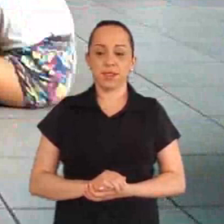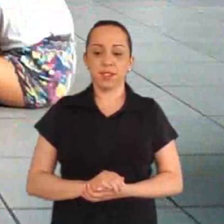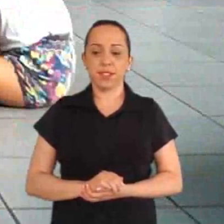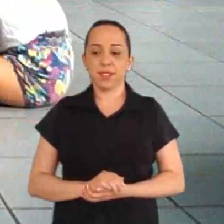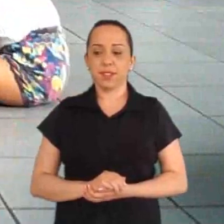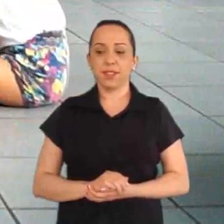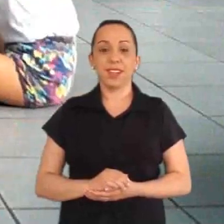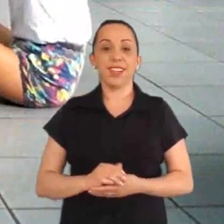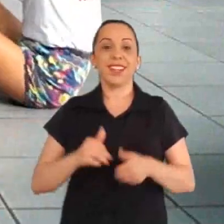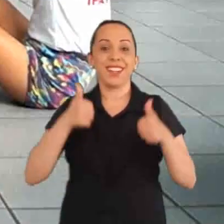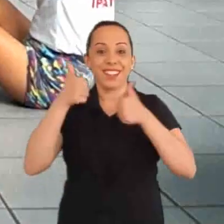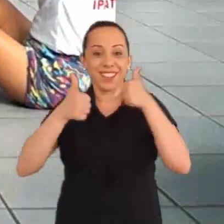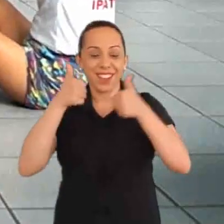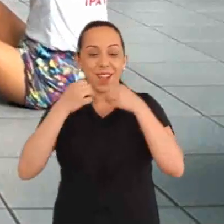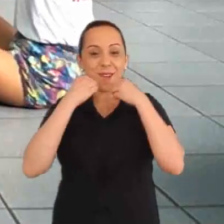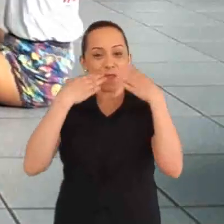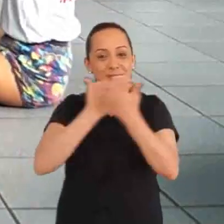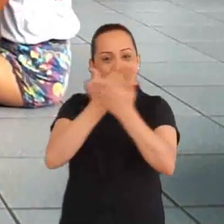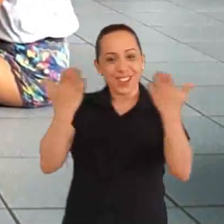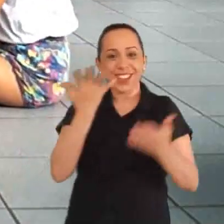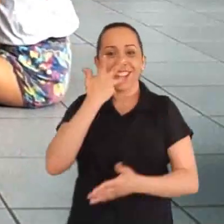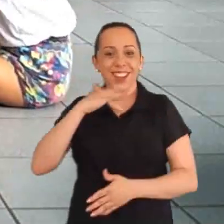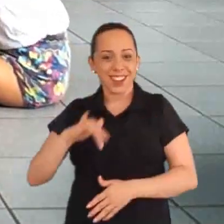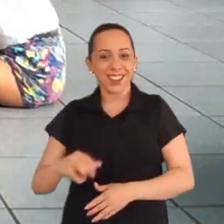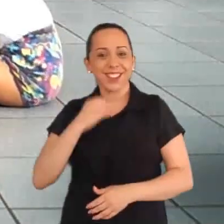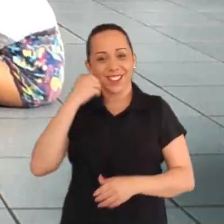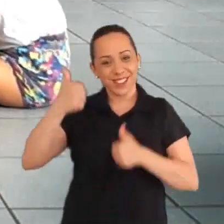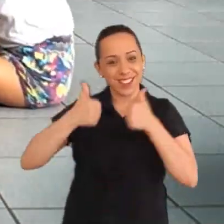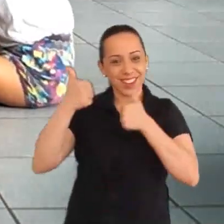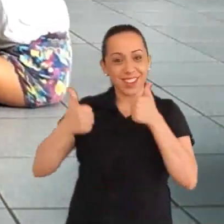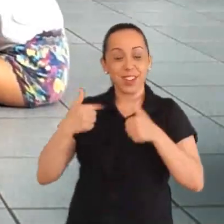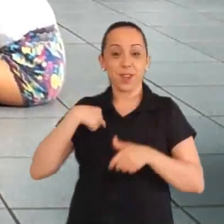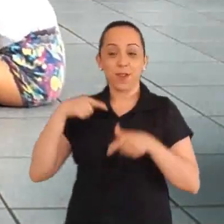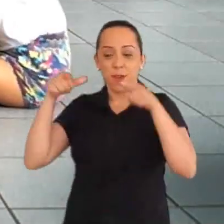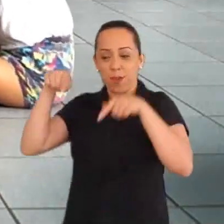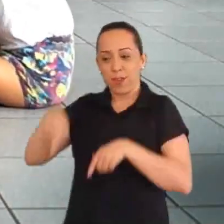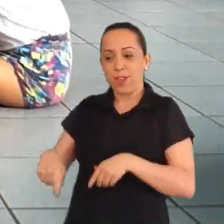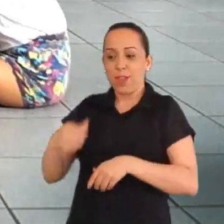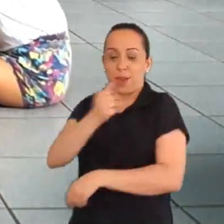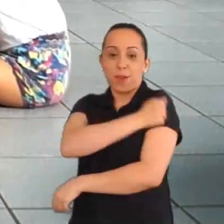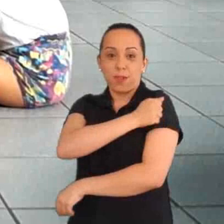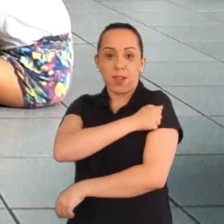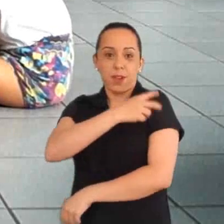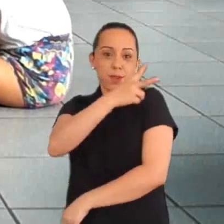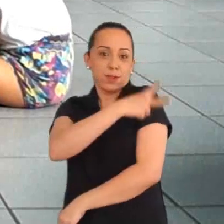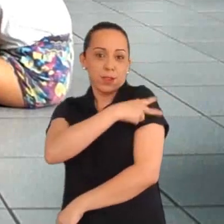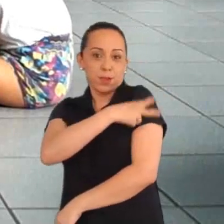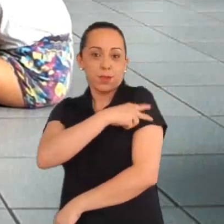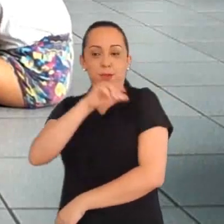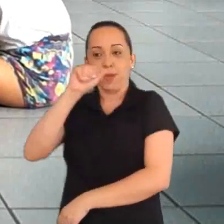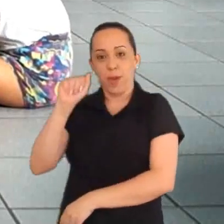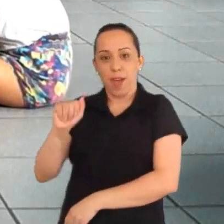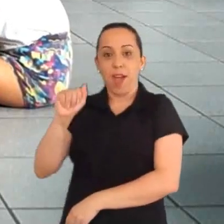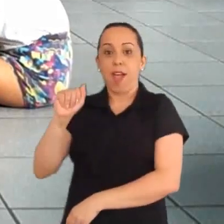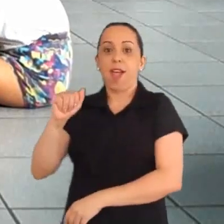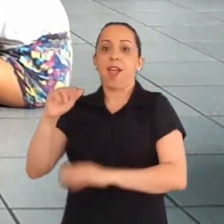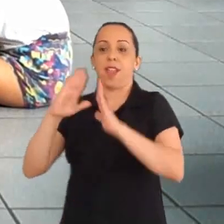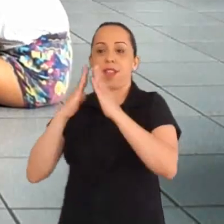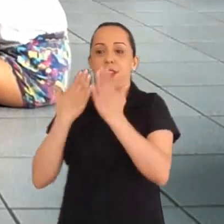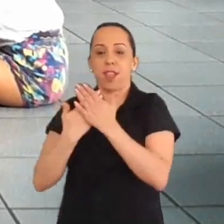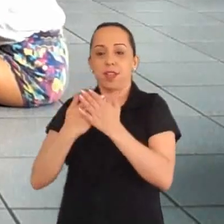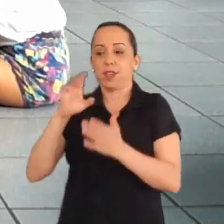Olá, crianças, tudo bem? Sim! Estou aqui com alunos do segundo ano lá da Escola Evaldo Fontes para a gente falar um pouquinho